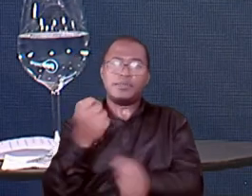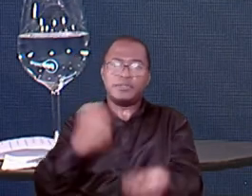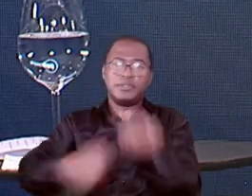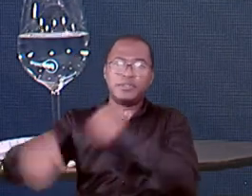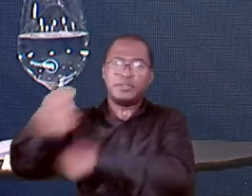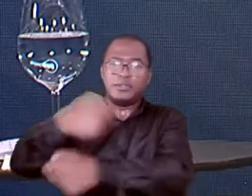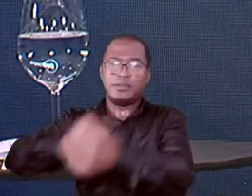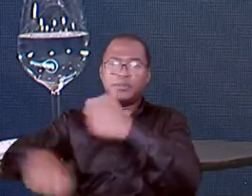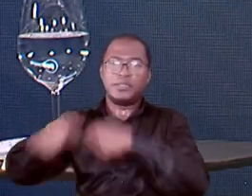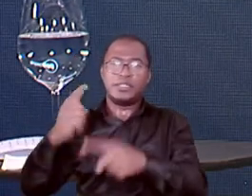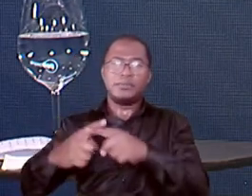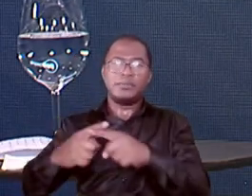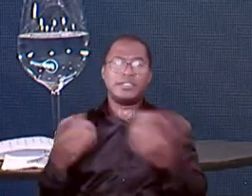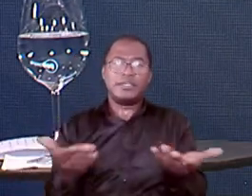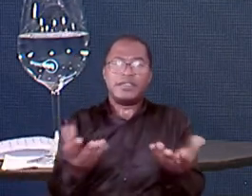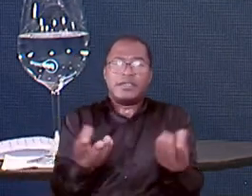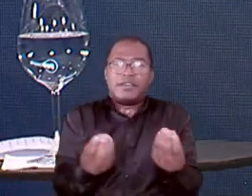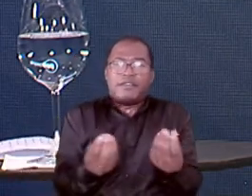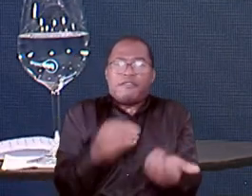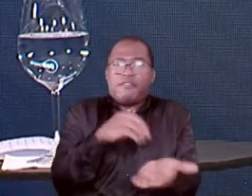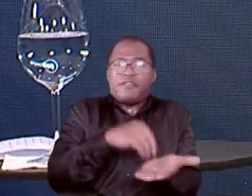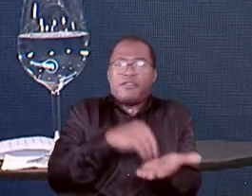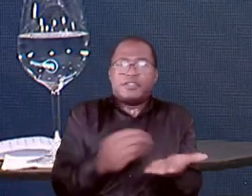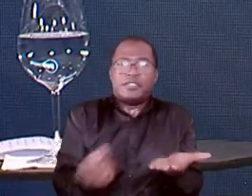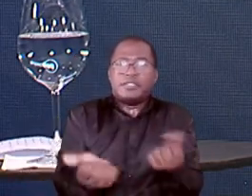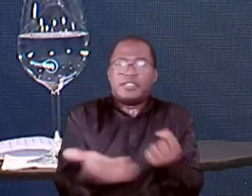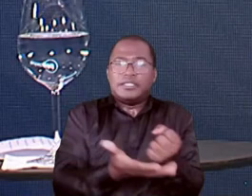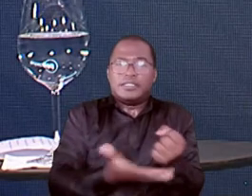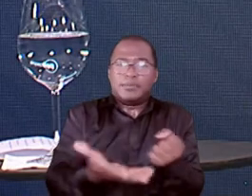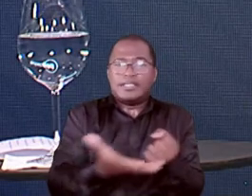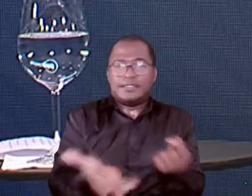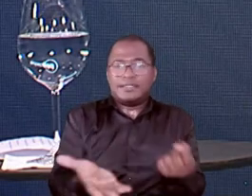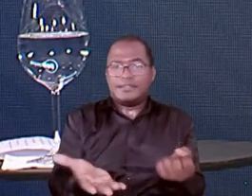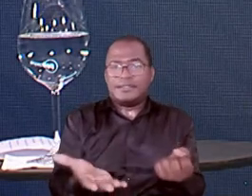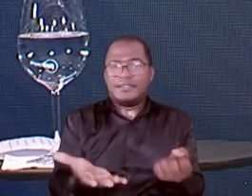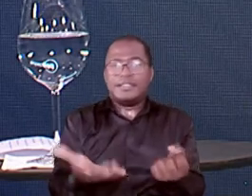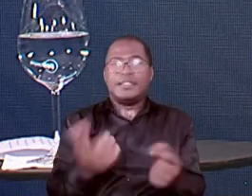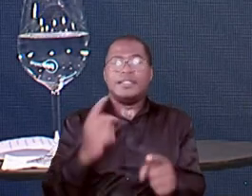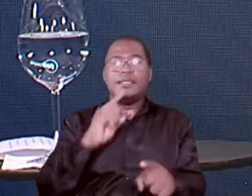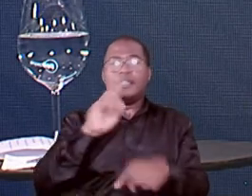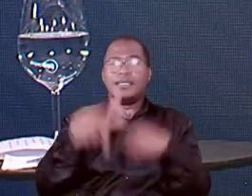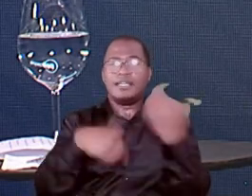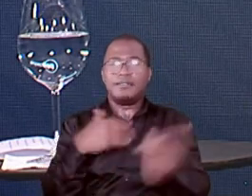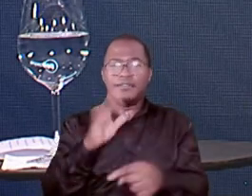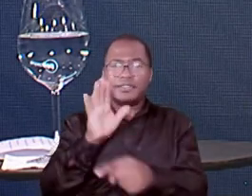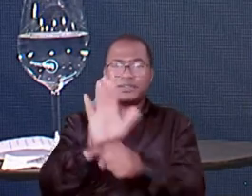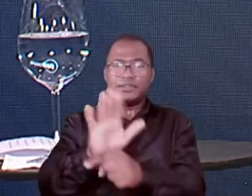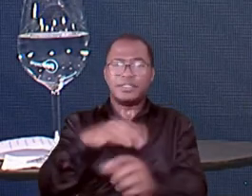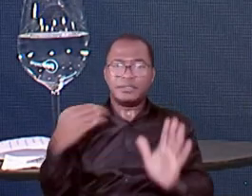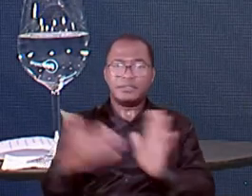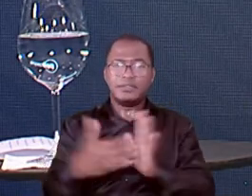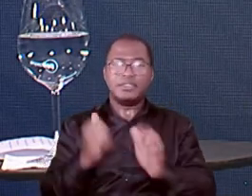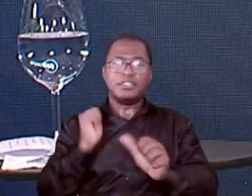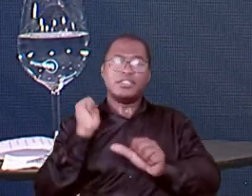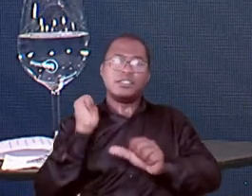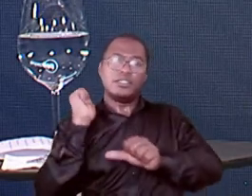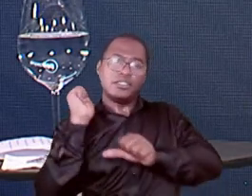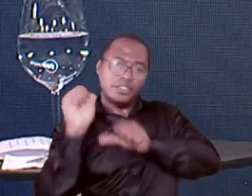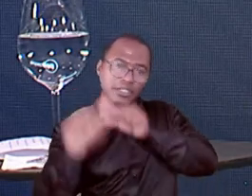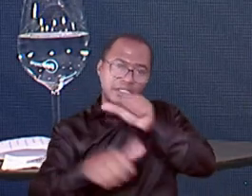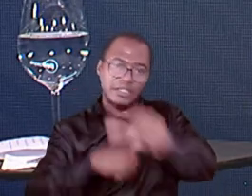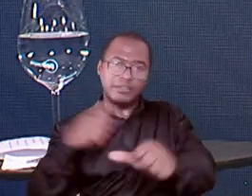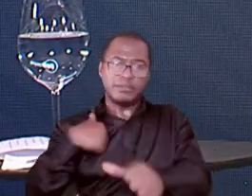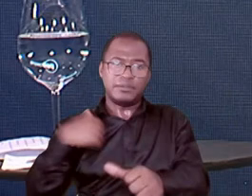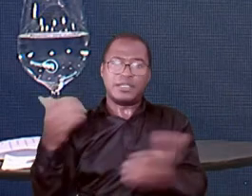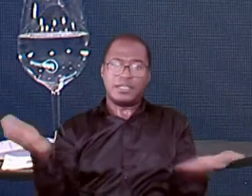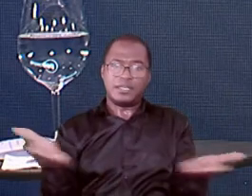vai ter uma transformação importante que é duplicata escritural ela vai dar condição de você transformar assim como você transformou recebível